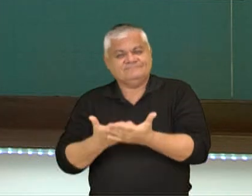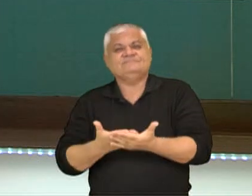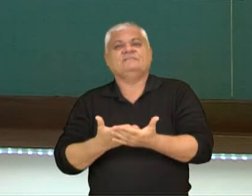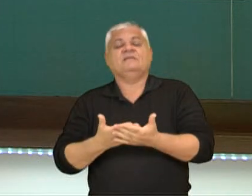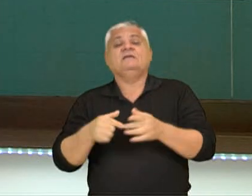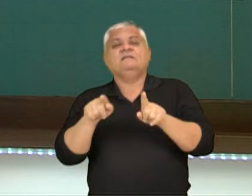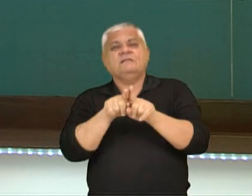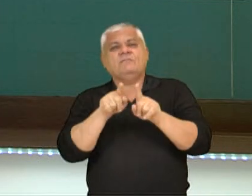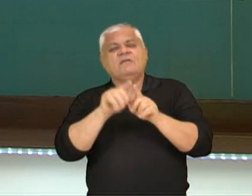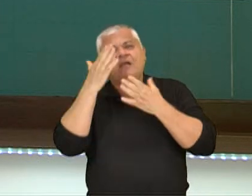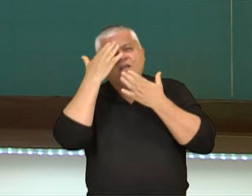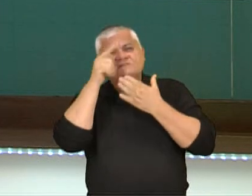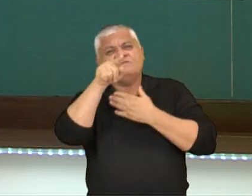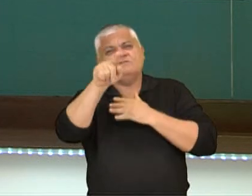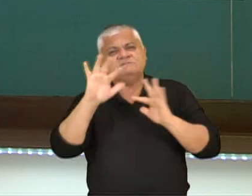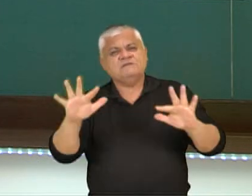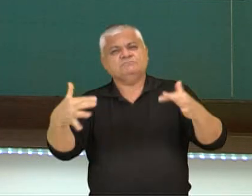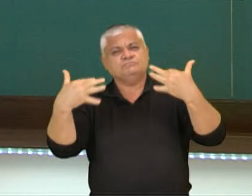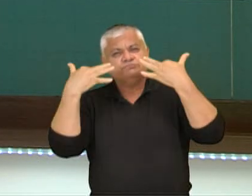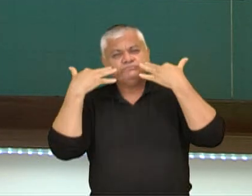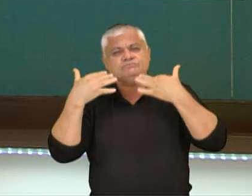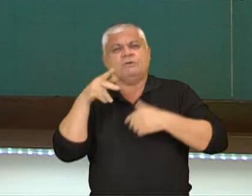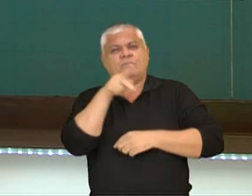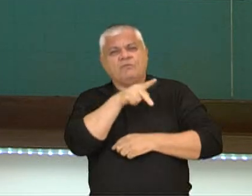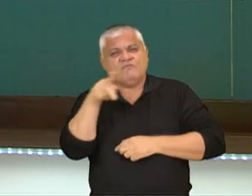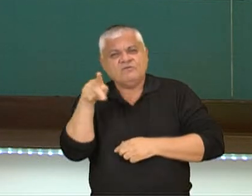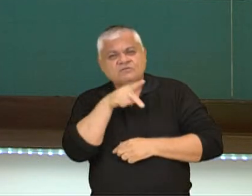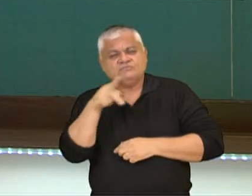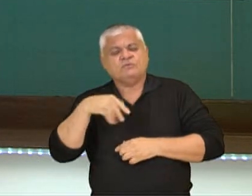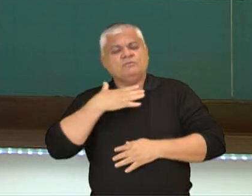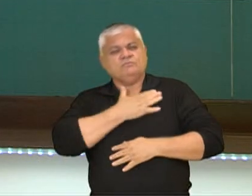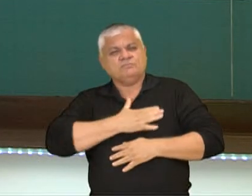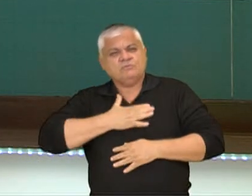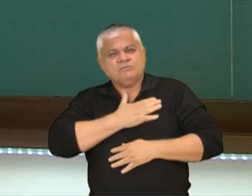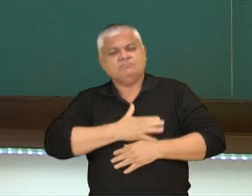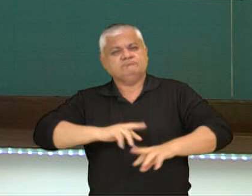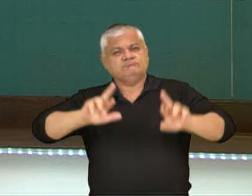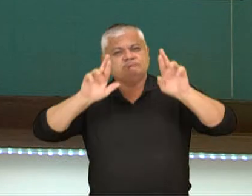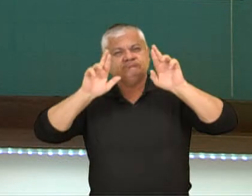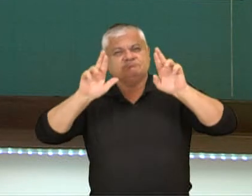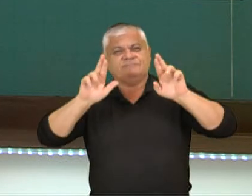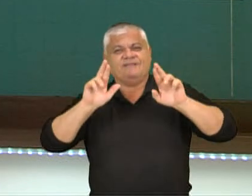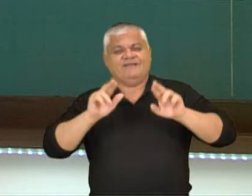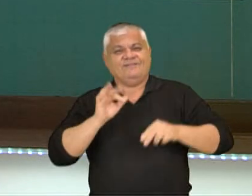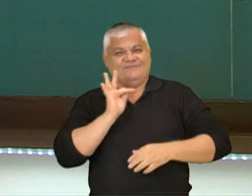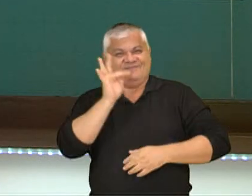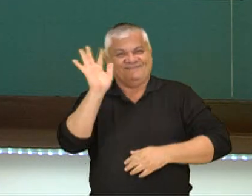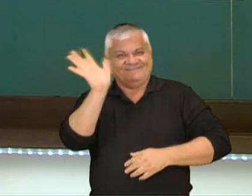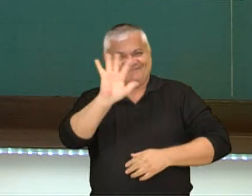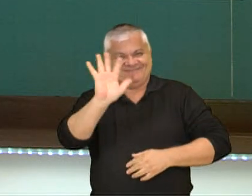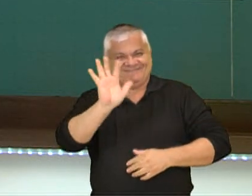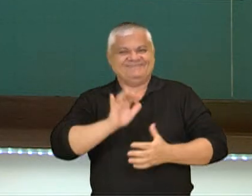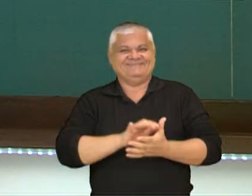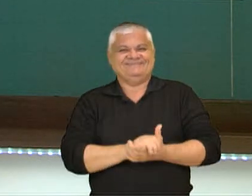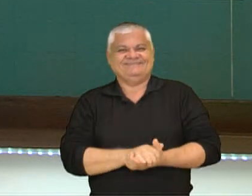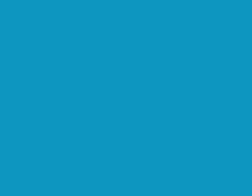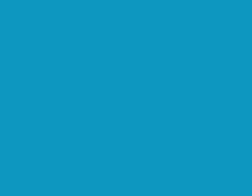conosco. Agradecer vocês, estudantes, professores. Eu espero que vocês tenham gostado e até a próxima.